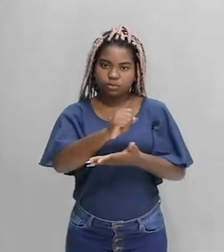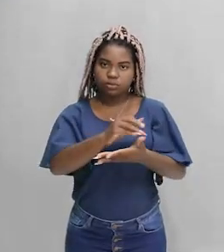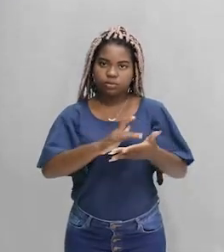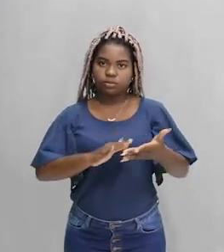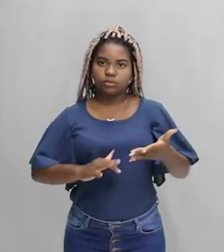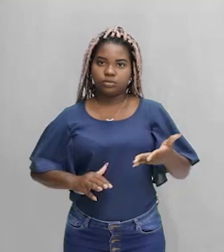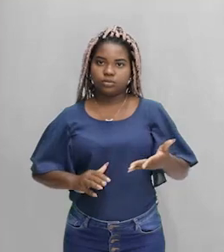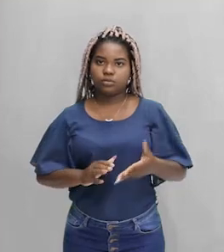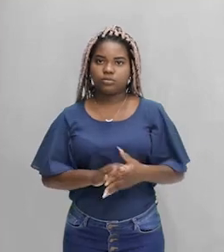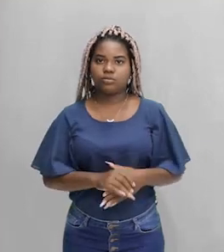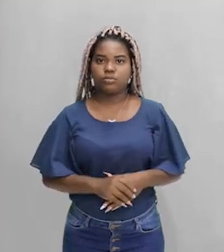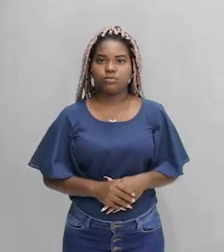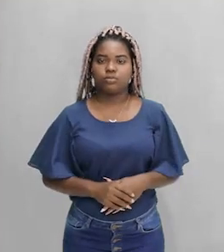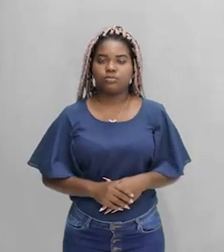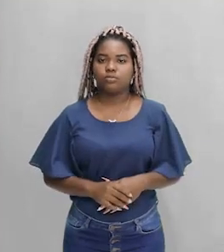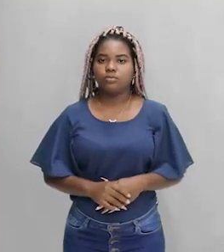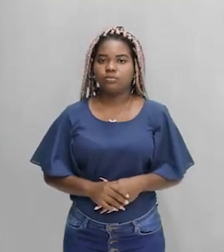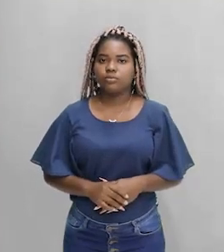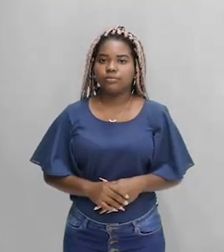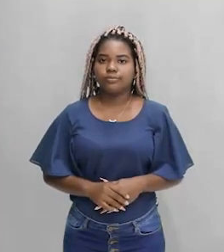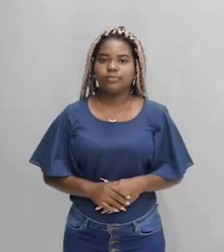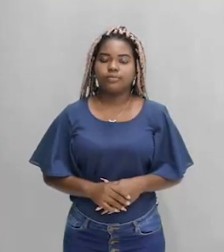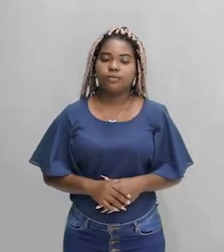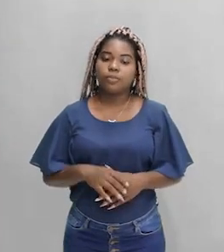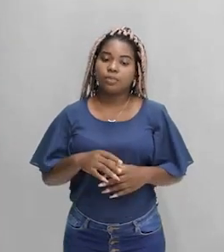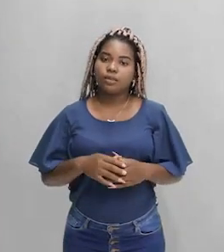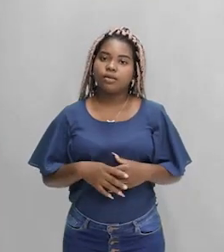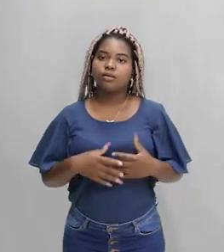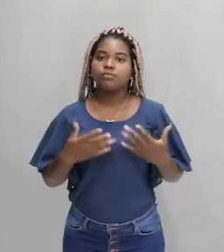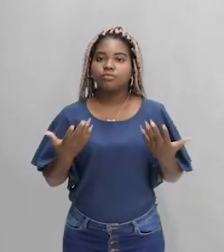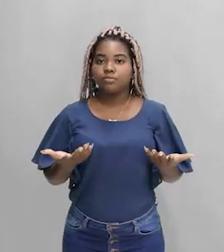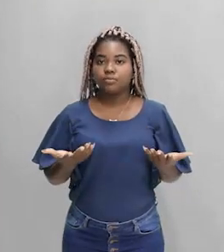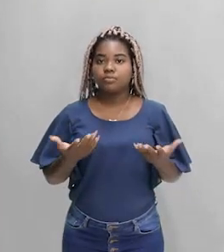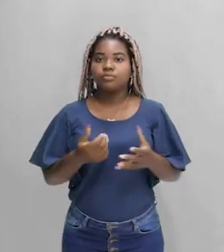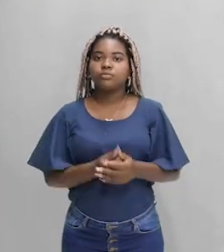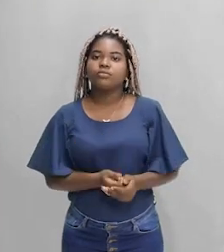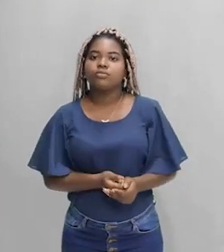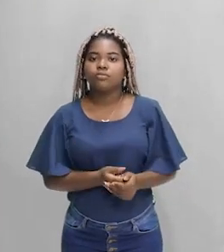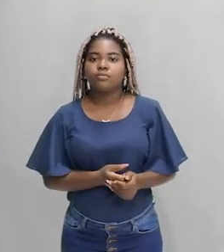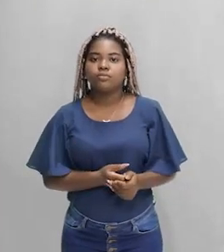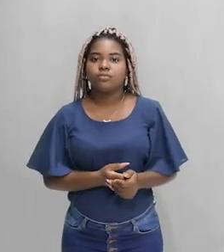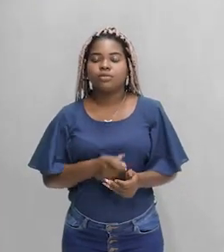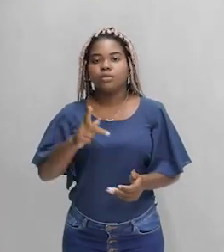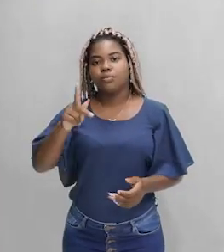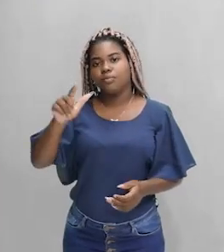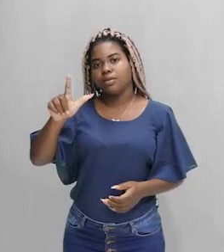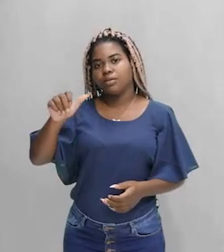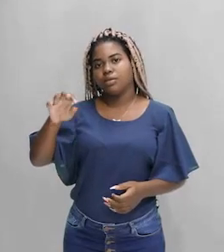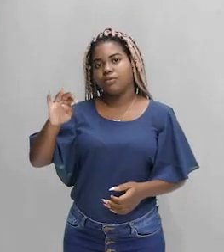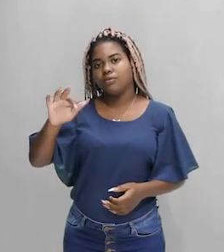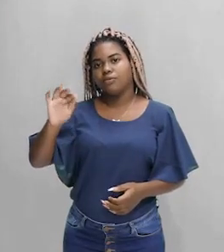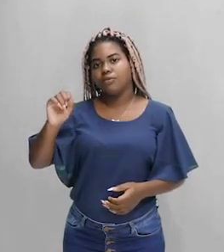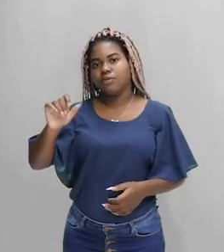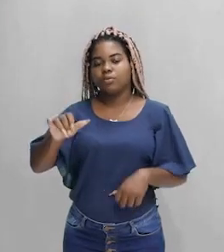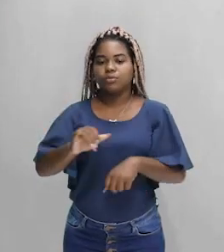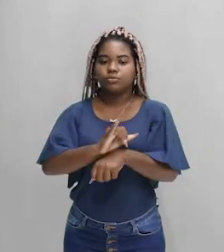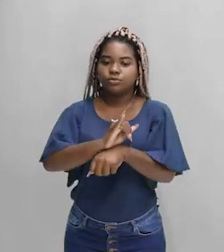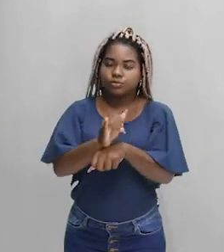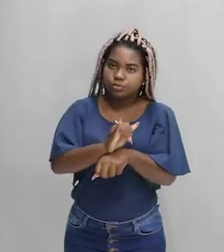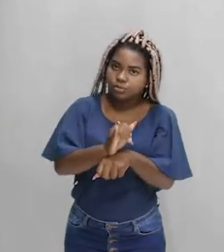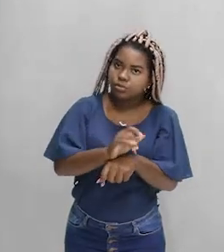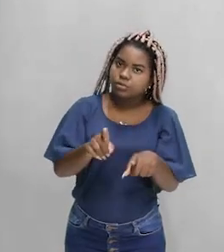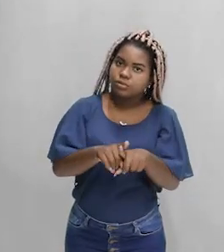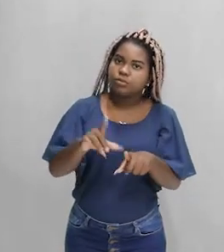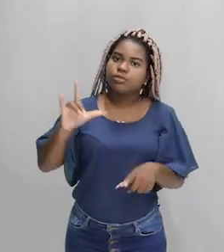disponíveis na internet para você estudar. E qualquer coisa você já sabe, né? Entre em contato com a gente lá na plataforma Gonçalves Dias no YouTube, como também